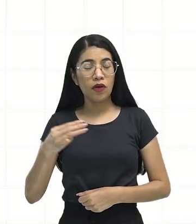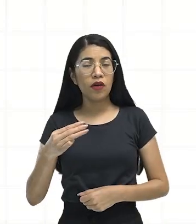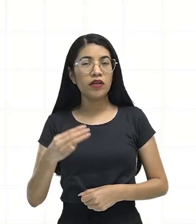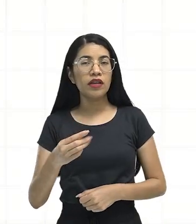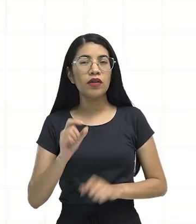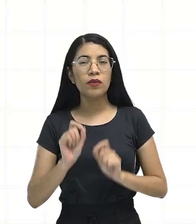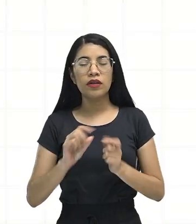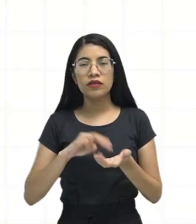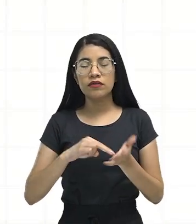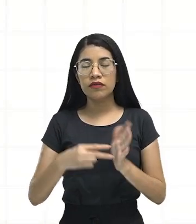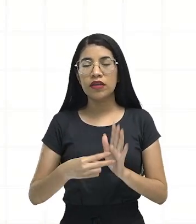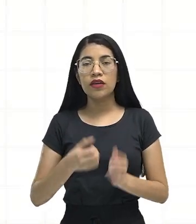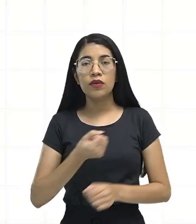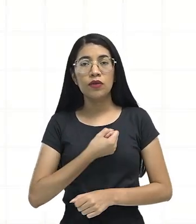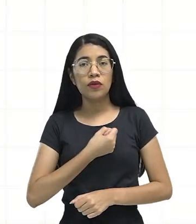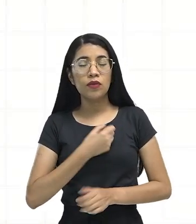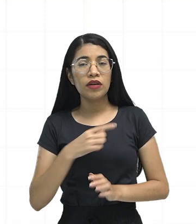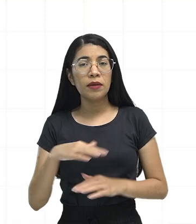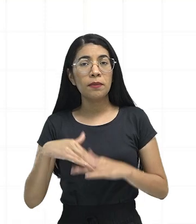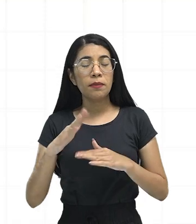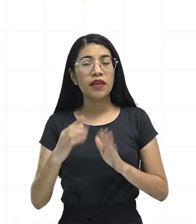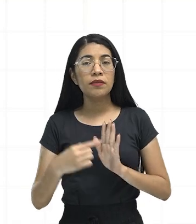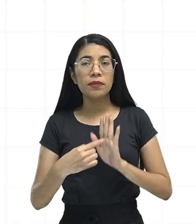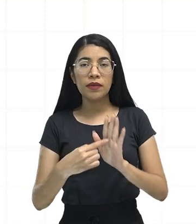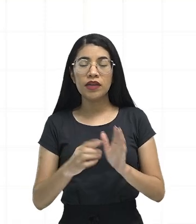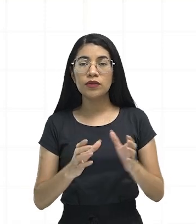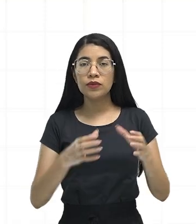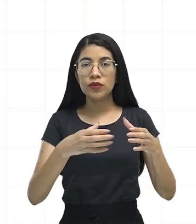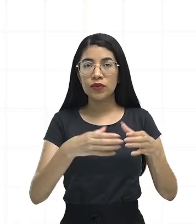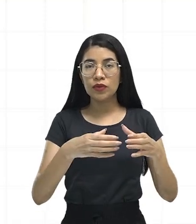mais aparece em um